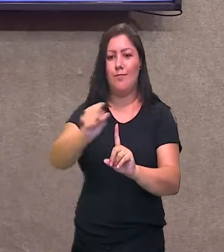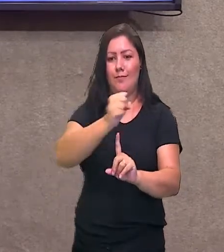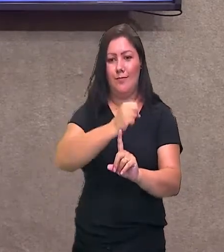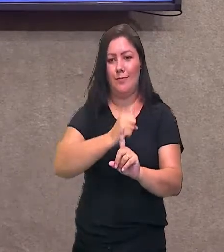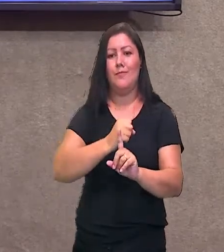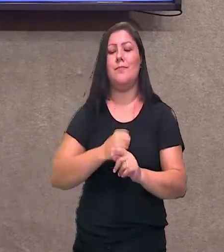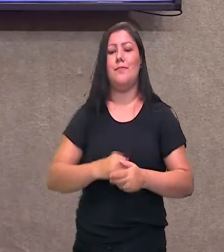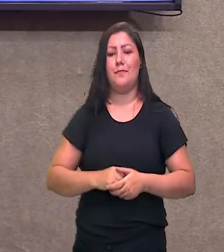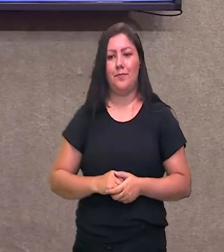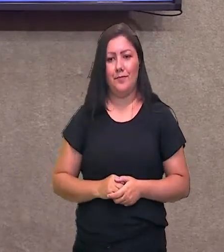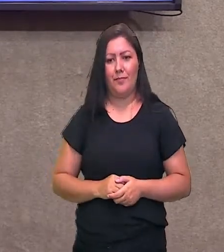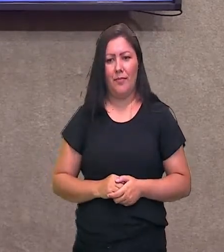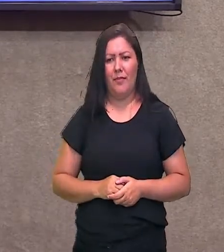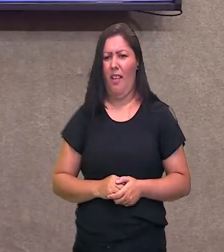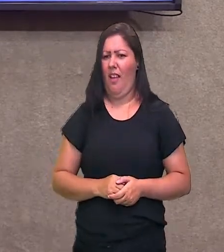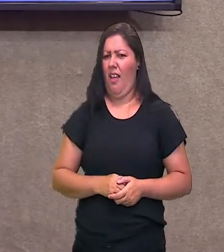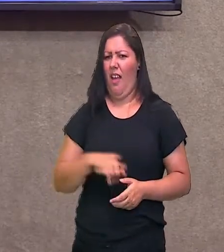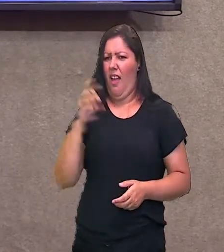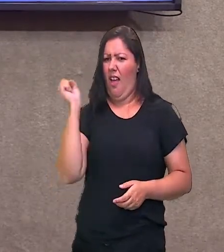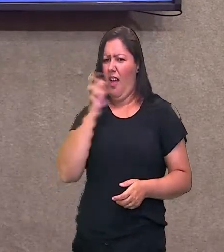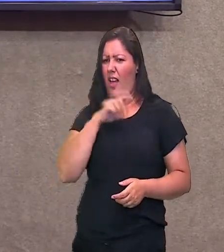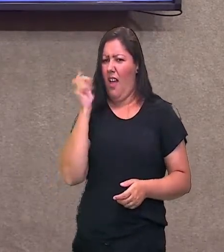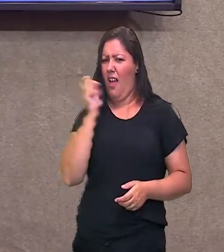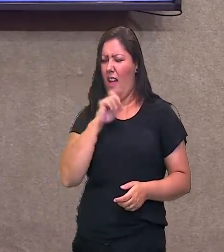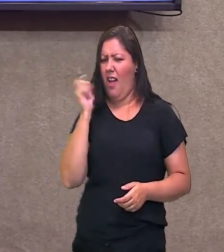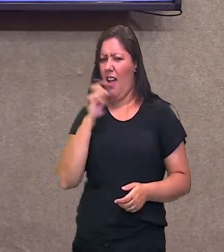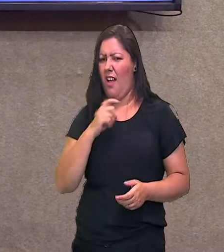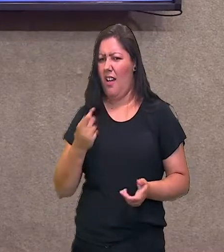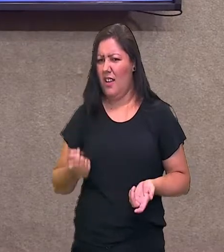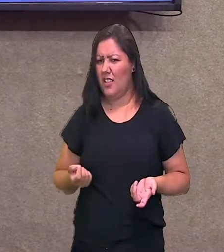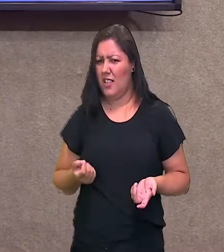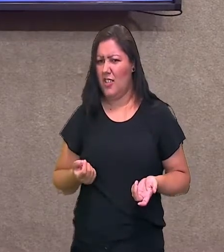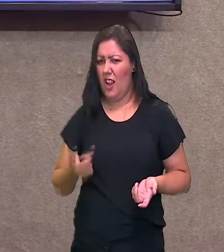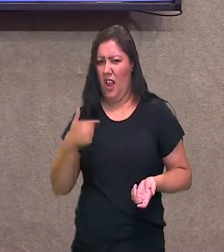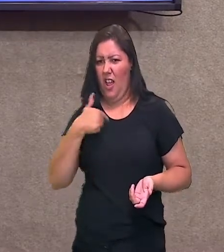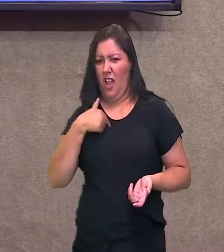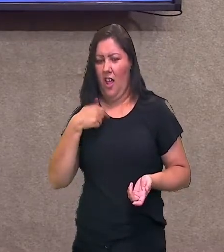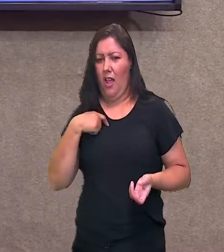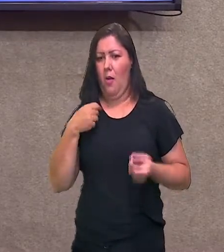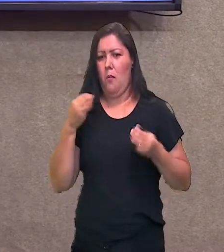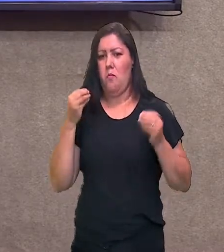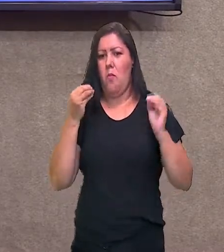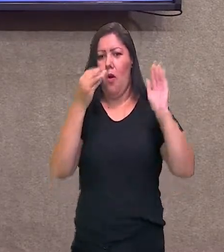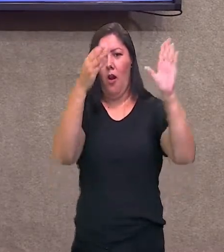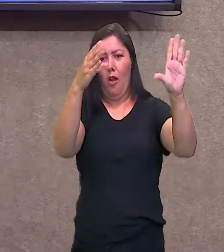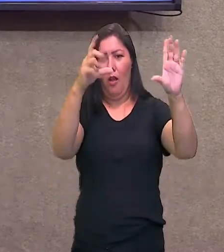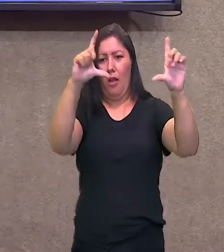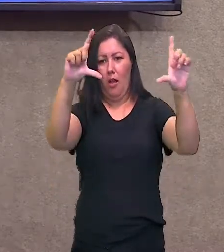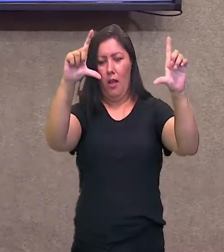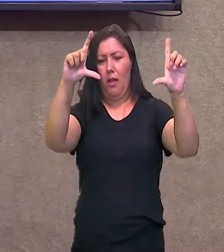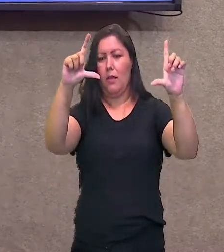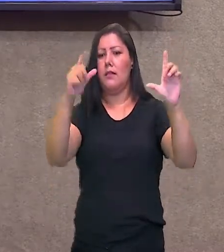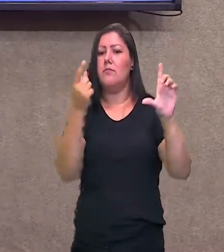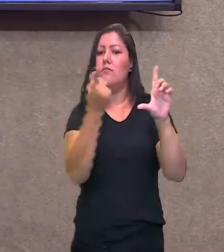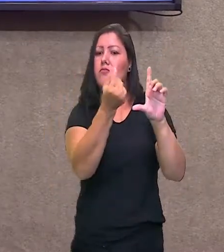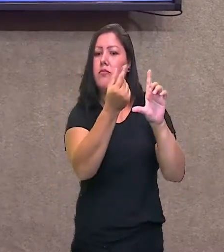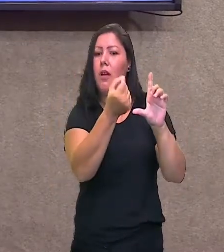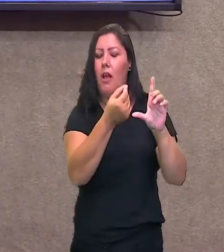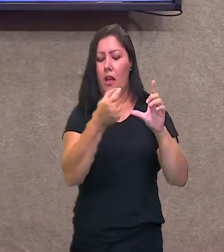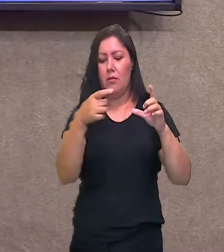todo. Mentira, Eliane! Vai falar para mim que fui eu que coloquei o preço do arroz lá em cima.